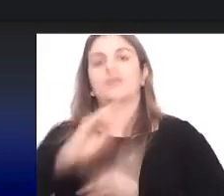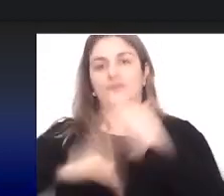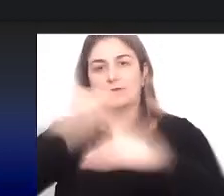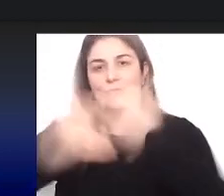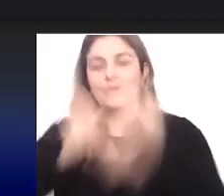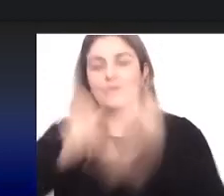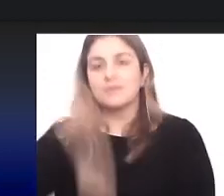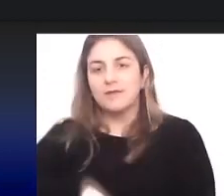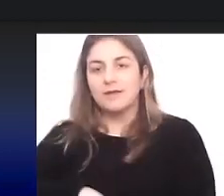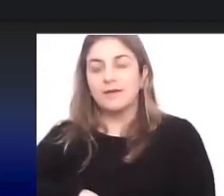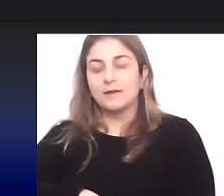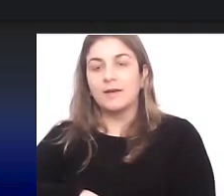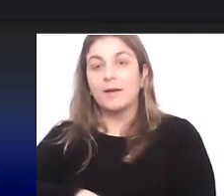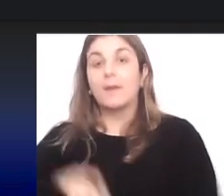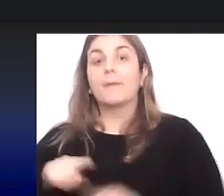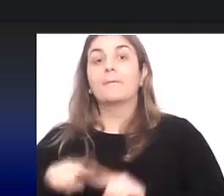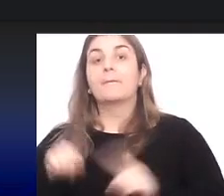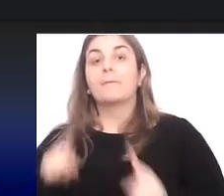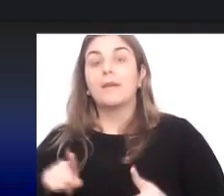para que